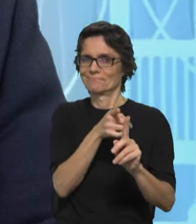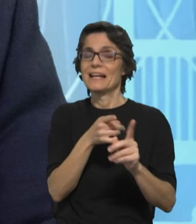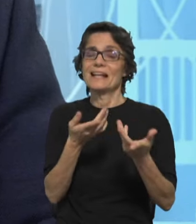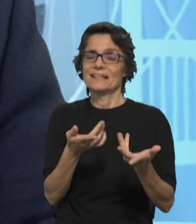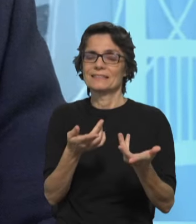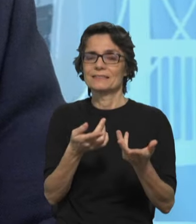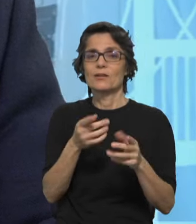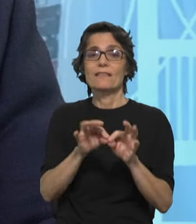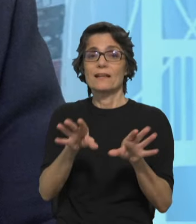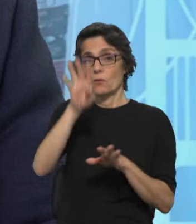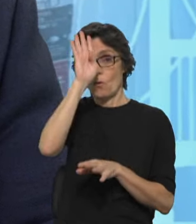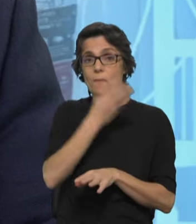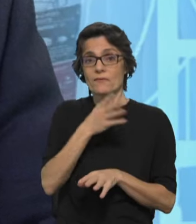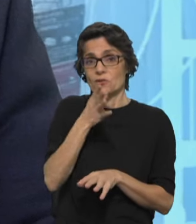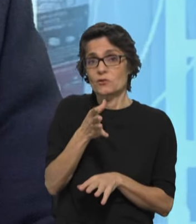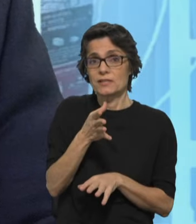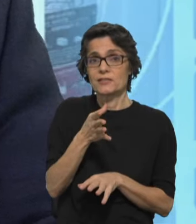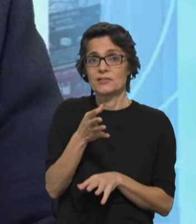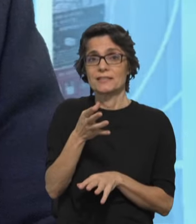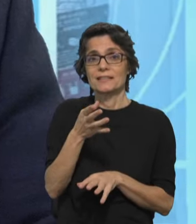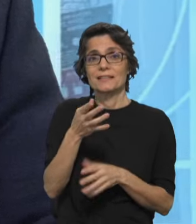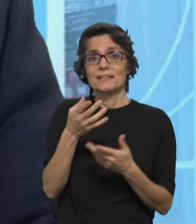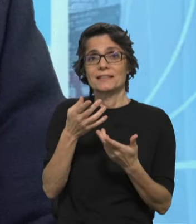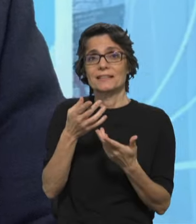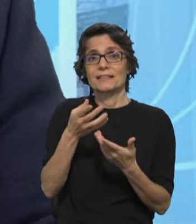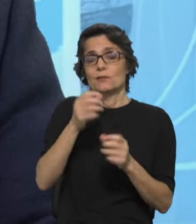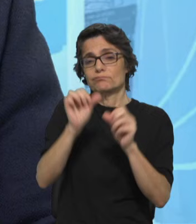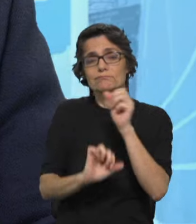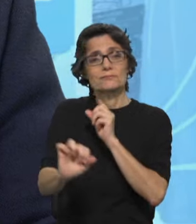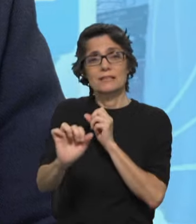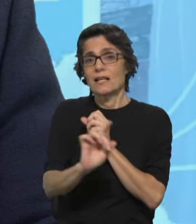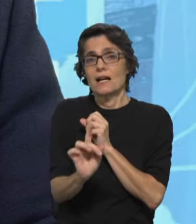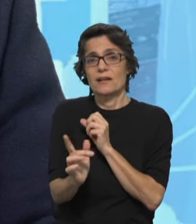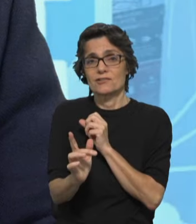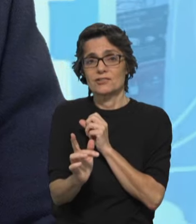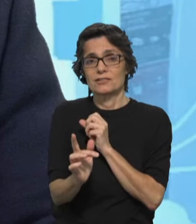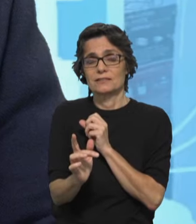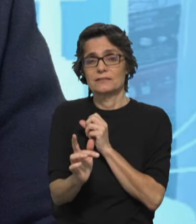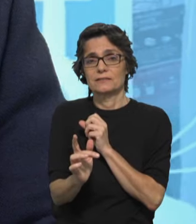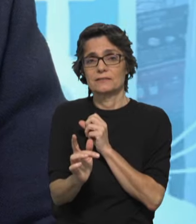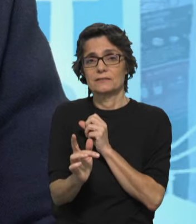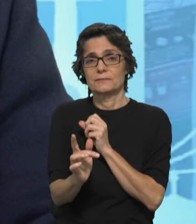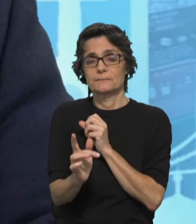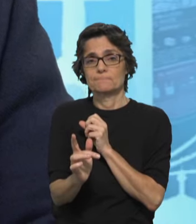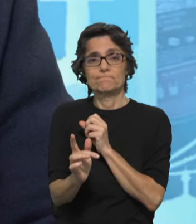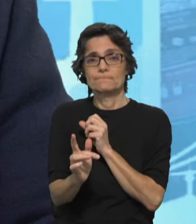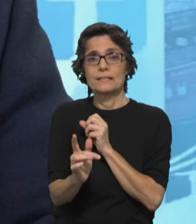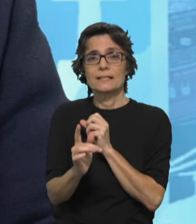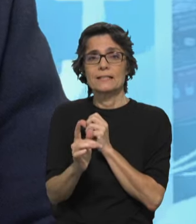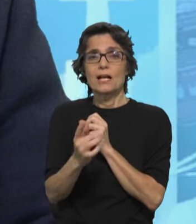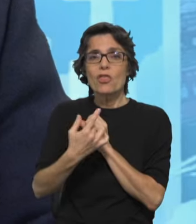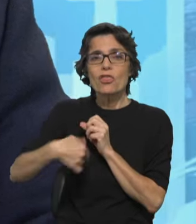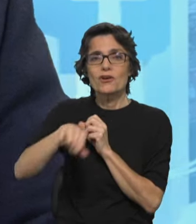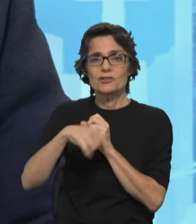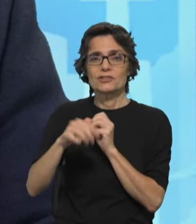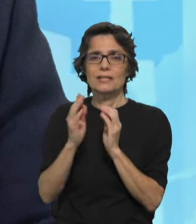Papa Francisco, que nos atualiza de uma maneira muito bela tudo isto, é passar, no fundo, a ir às periferias de